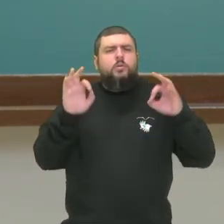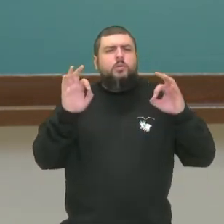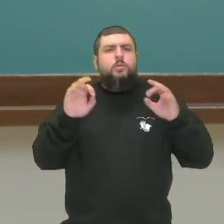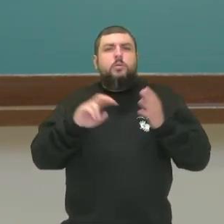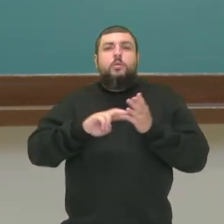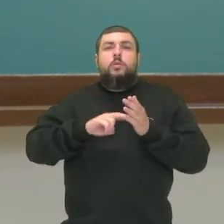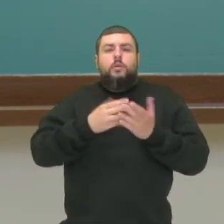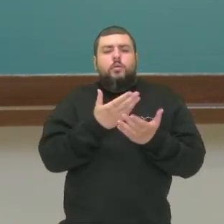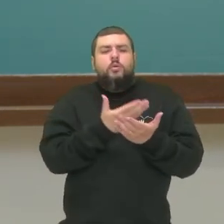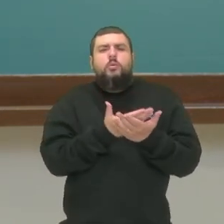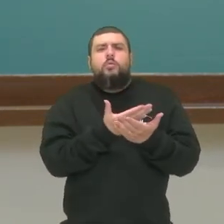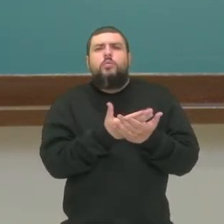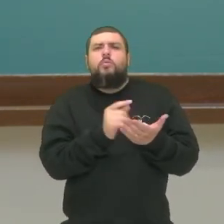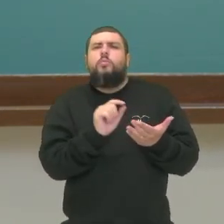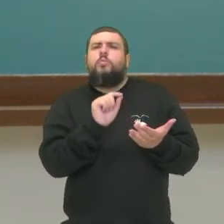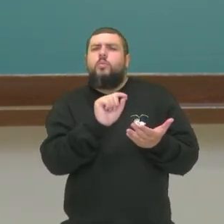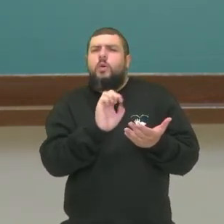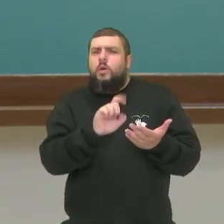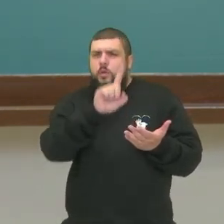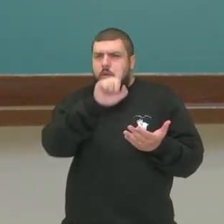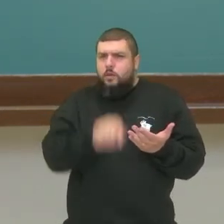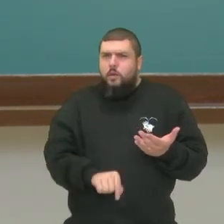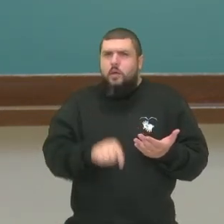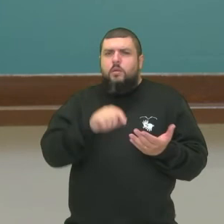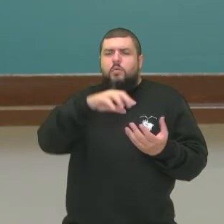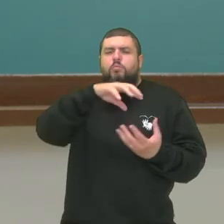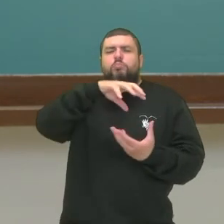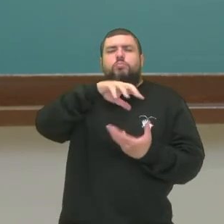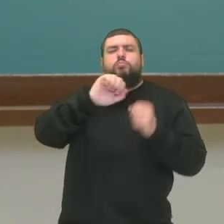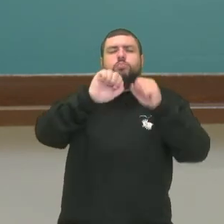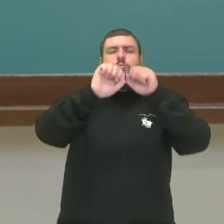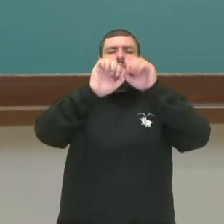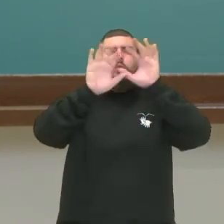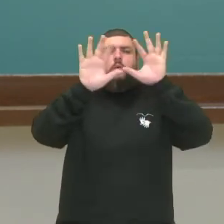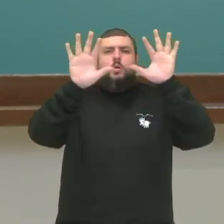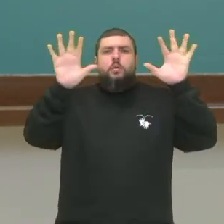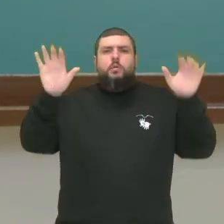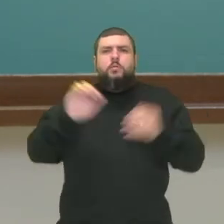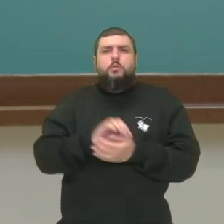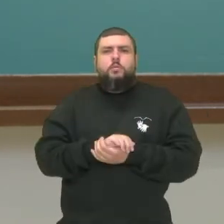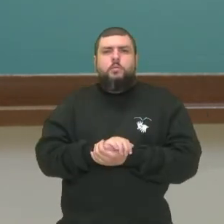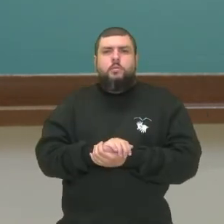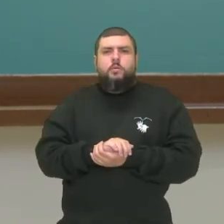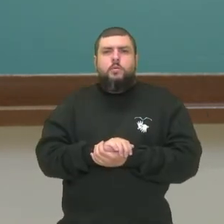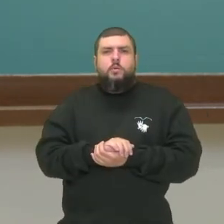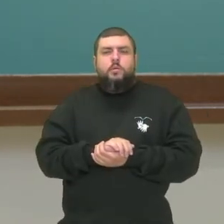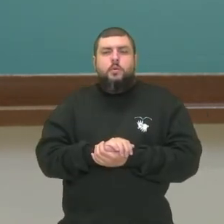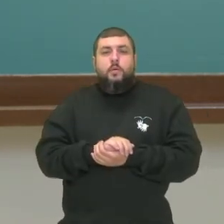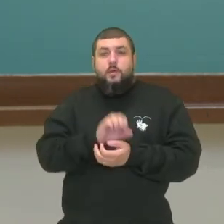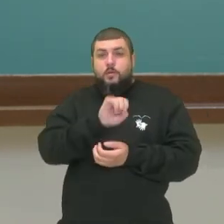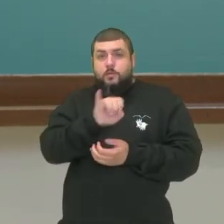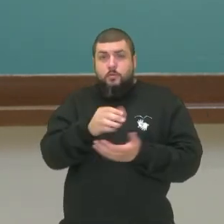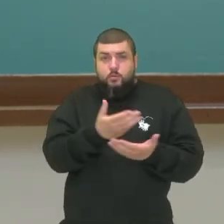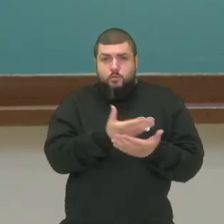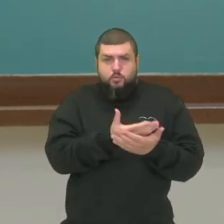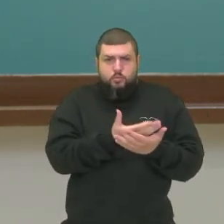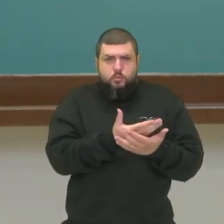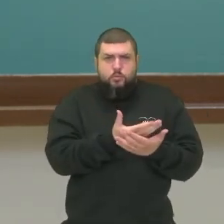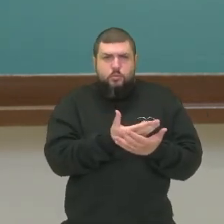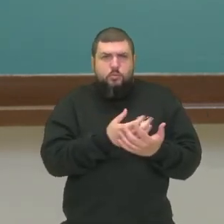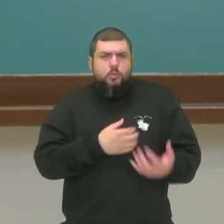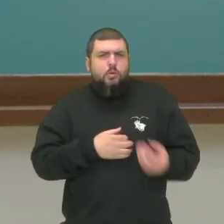né? Estudo é a luz do mundo, né? Então o que acontece? O estudo ninguém vai roubar de você, o